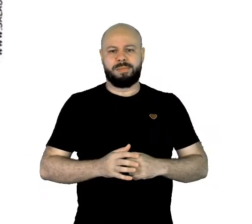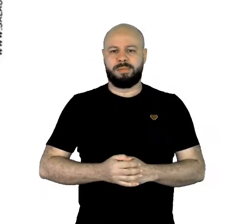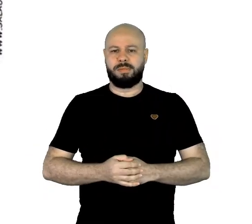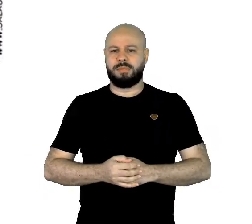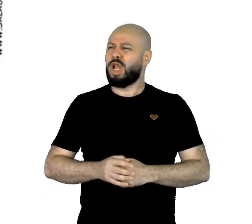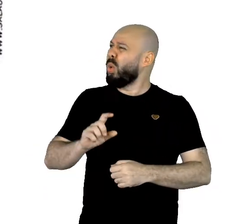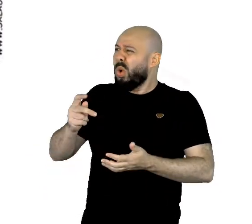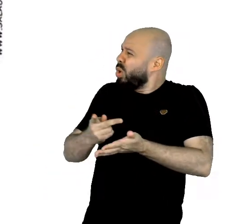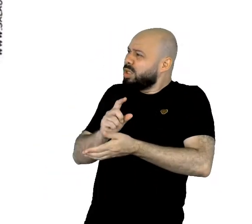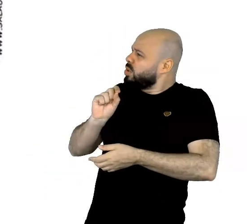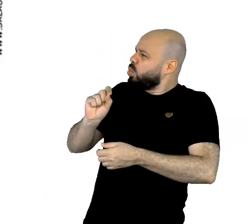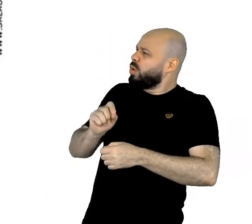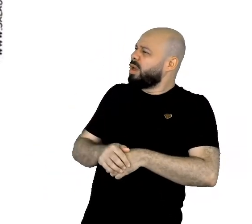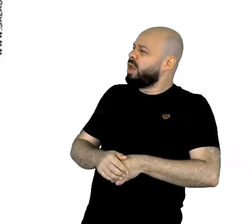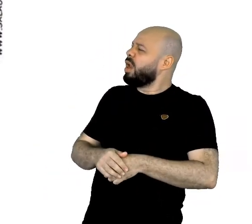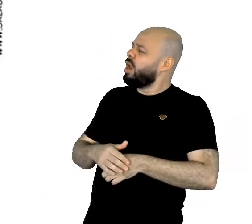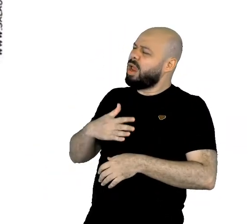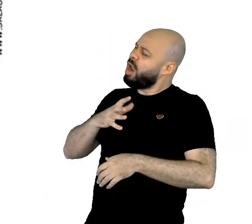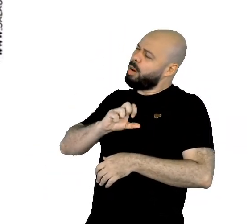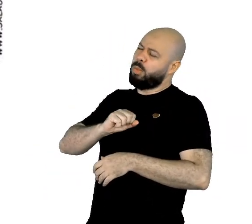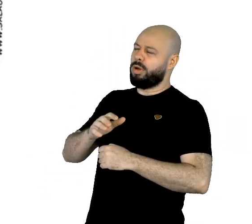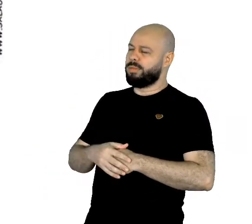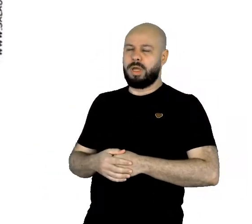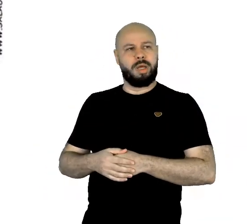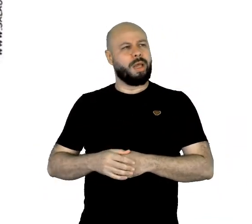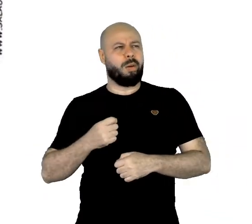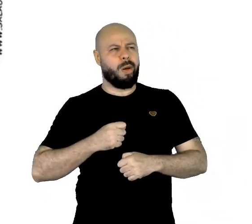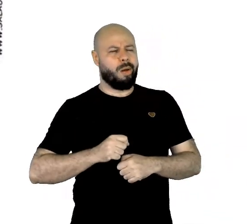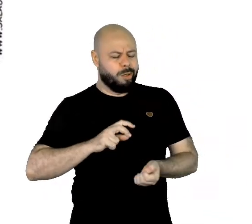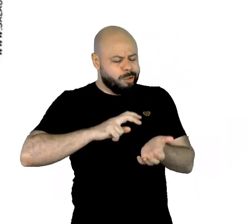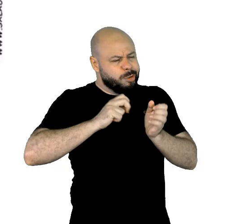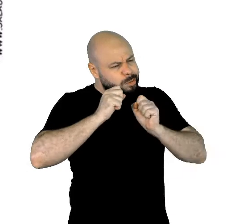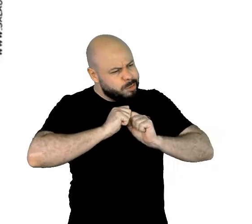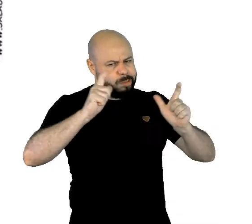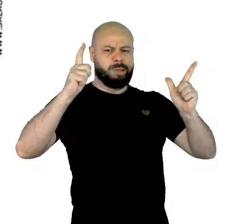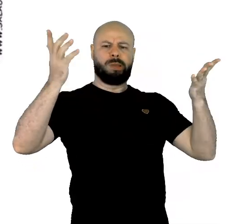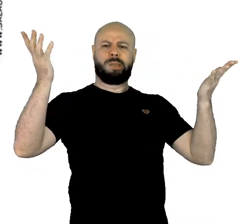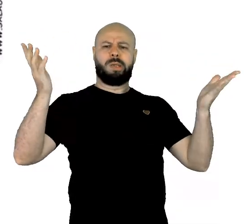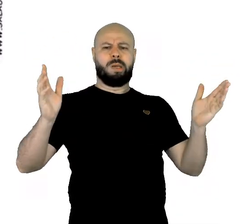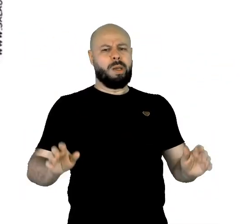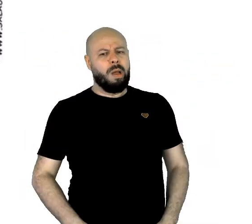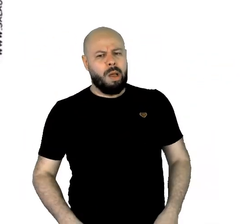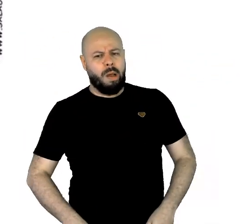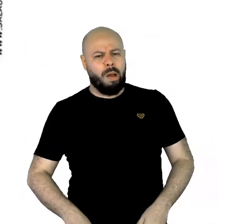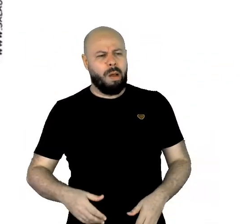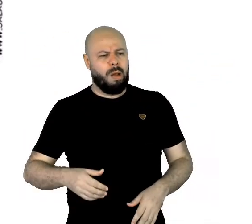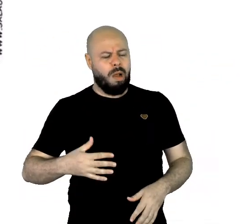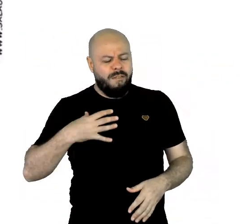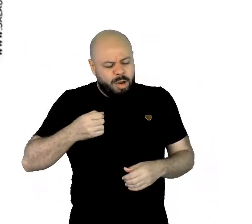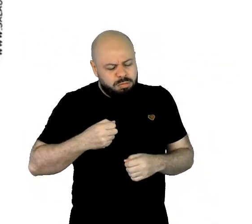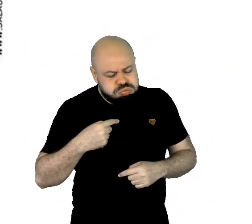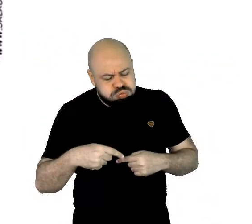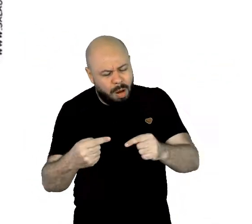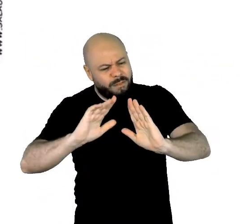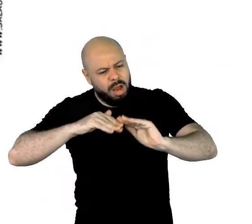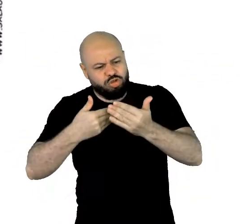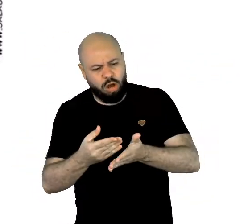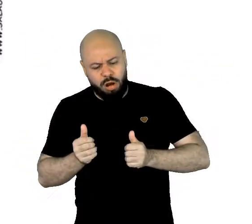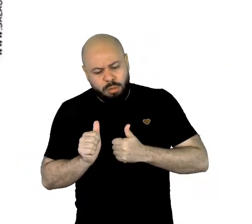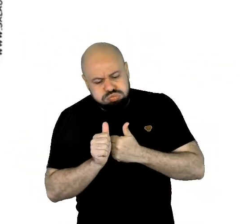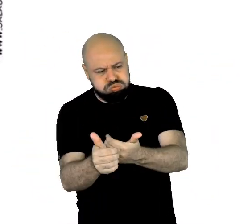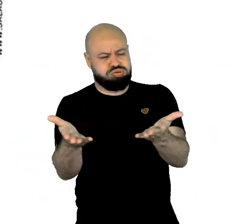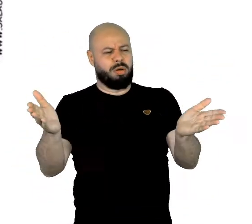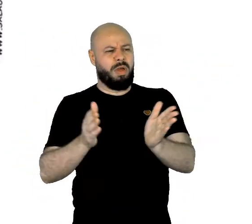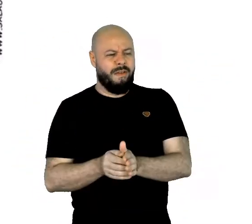O que aconteceu, querida? Eu acordo cedo, levo os meninos para a escola, vou